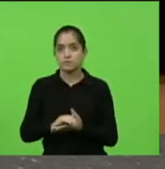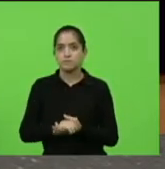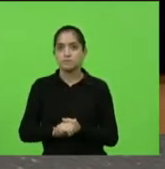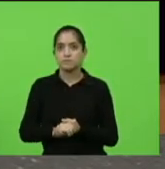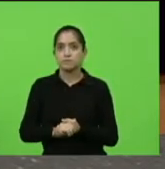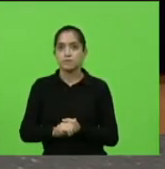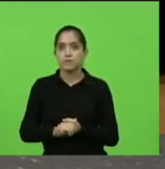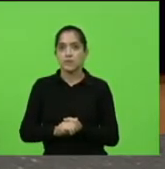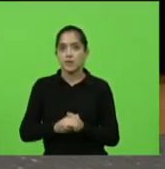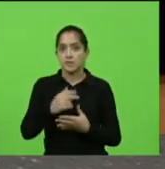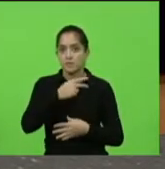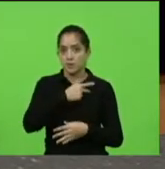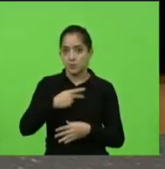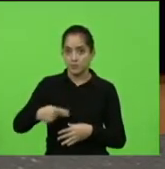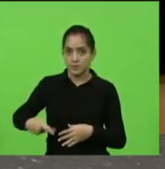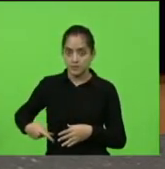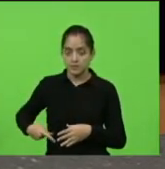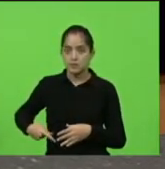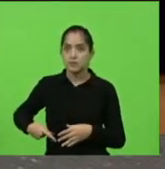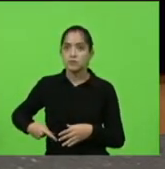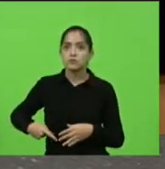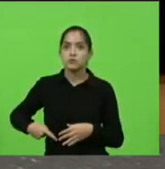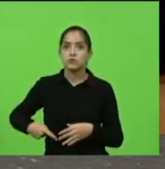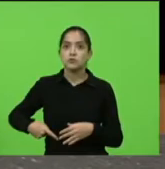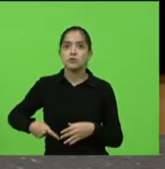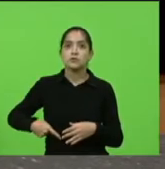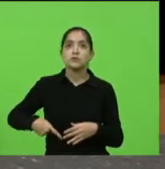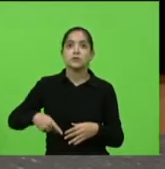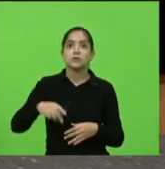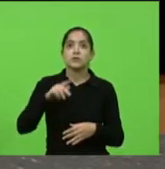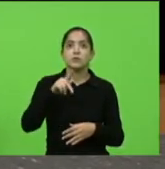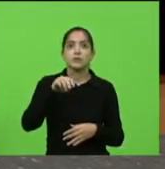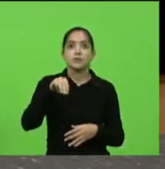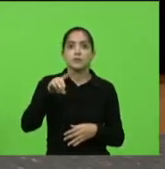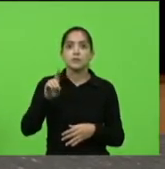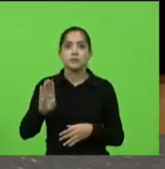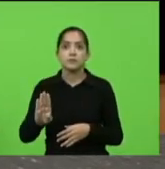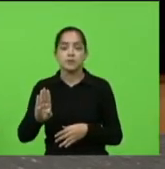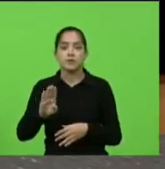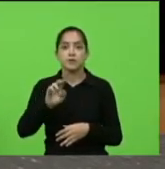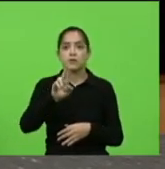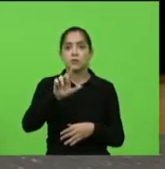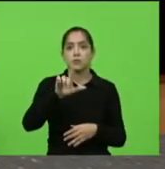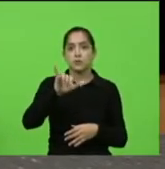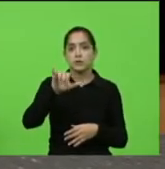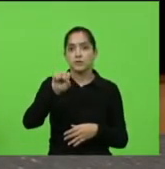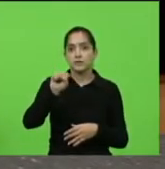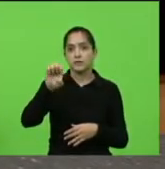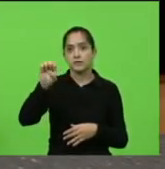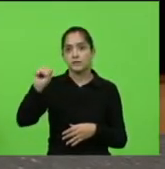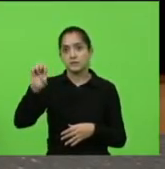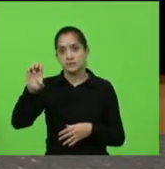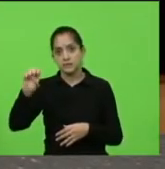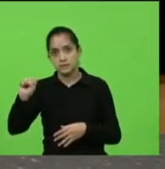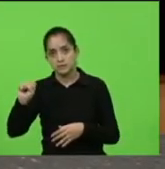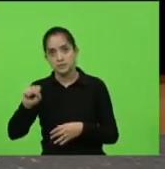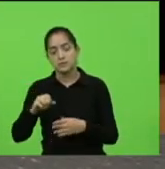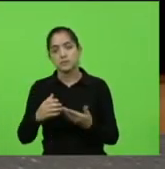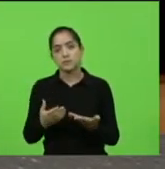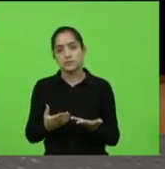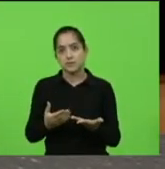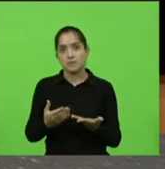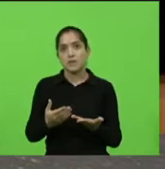pelo presidente nacional do PMDB, Ulisses Guimarães, para integrar a executiva